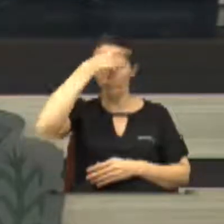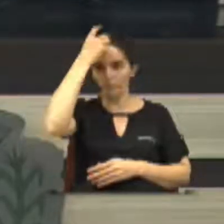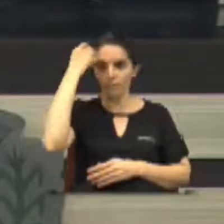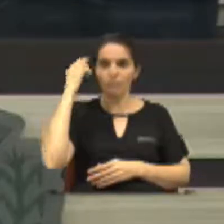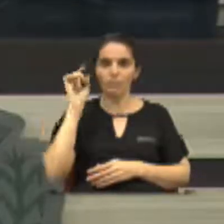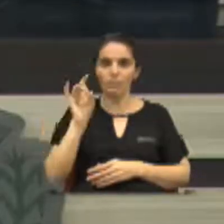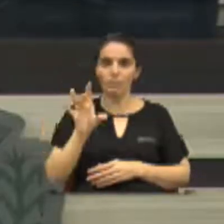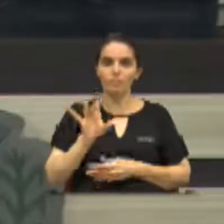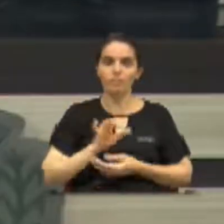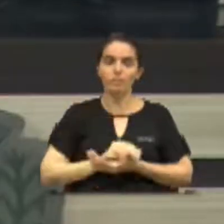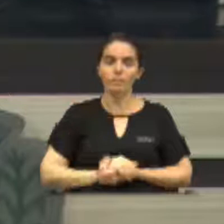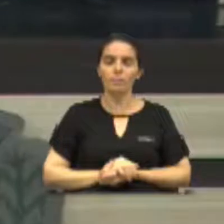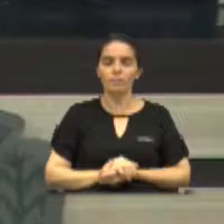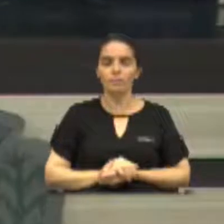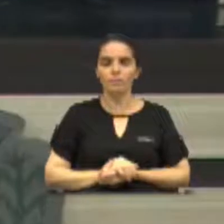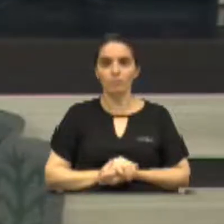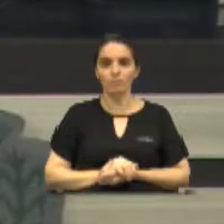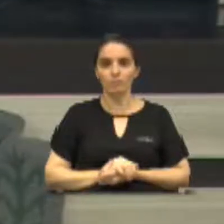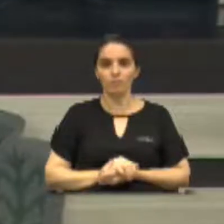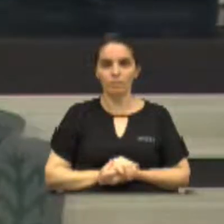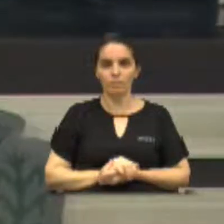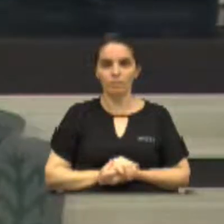Xavier.